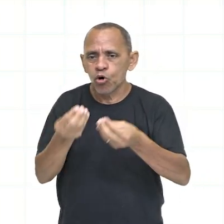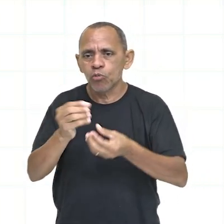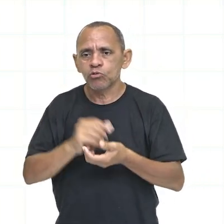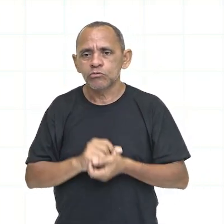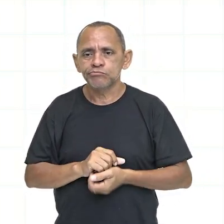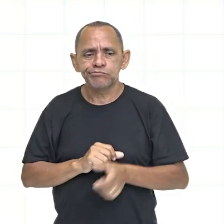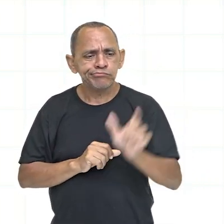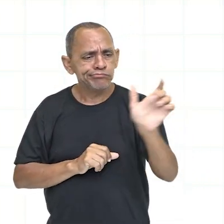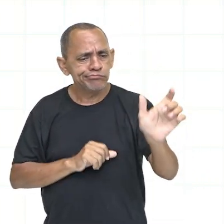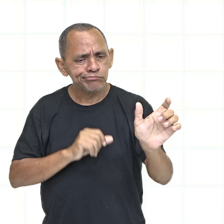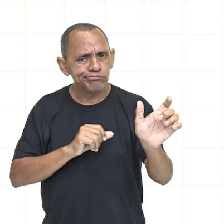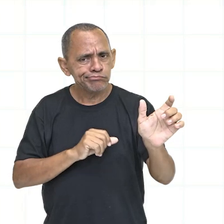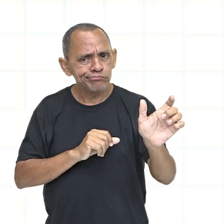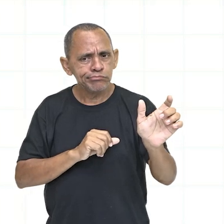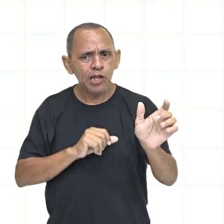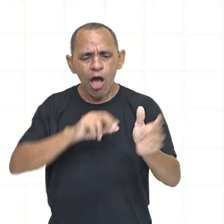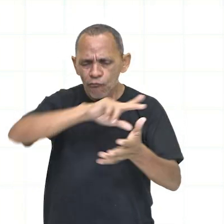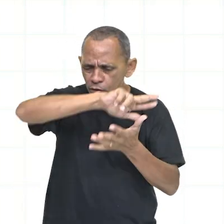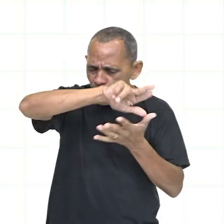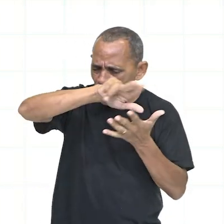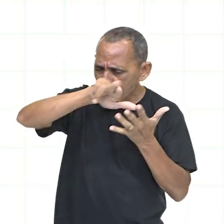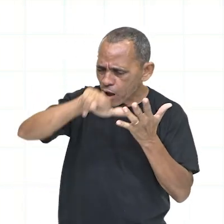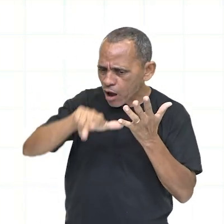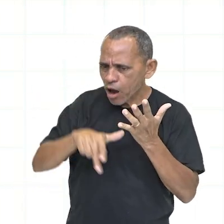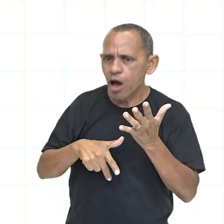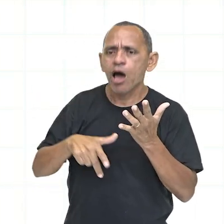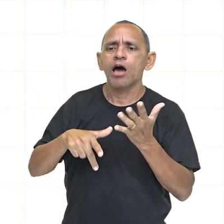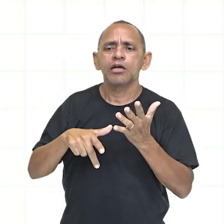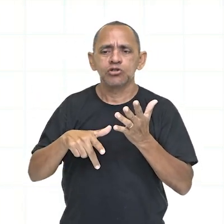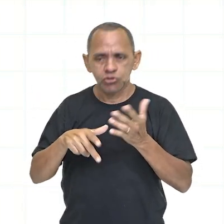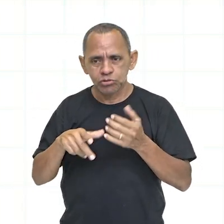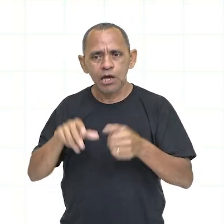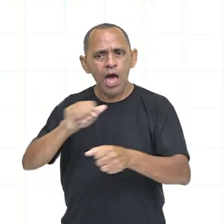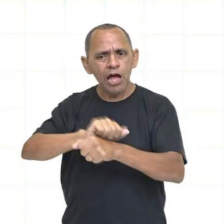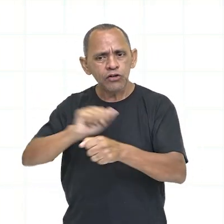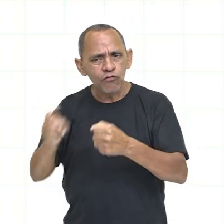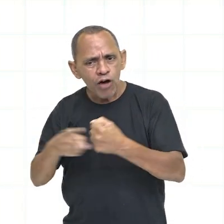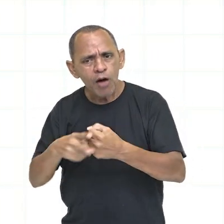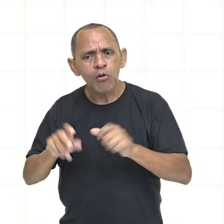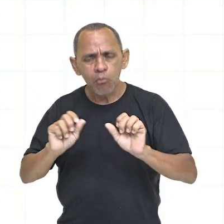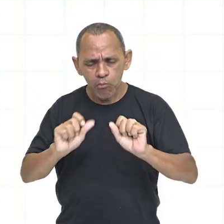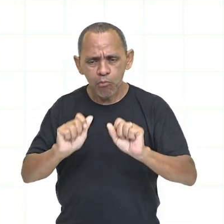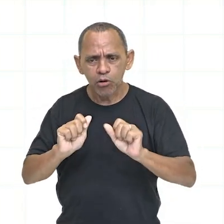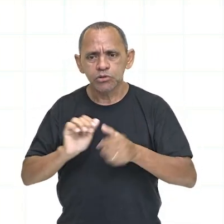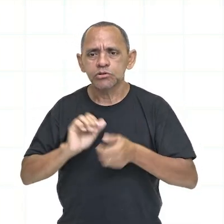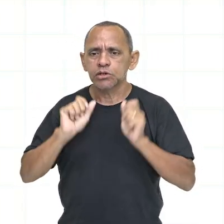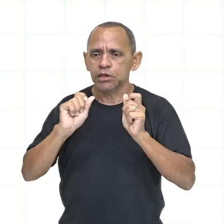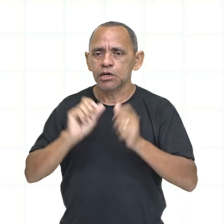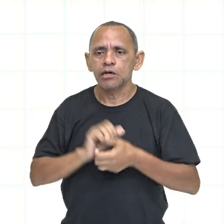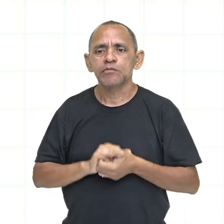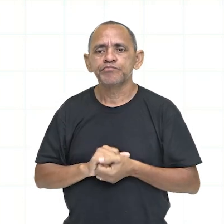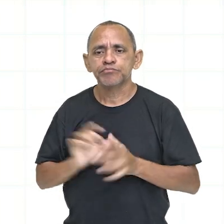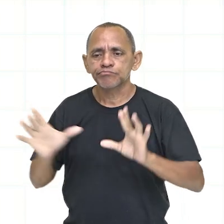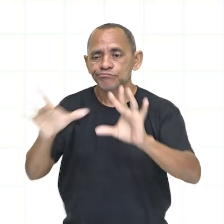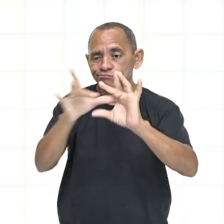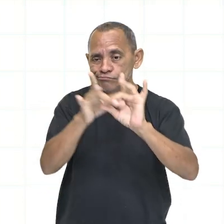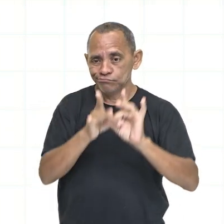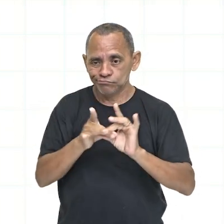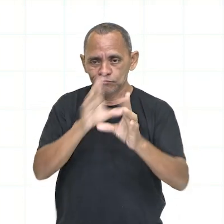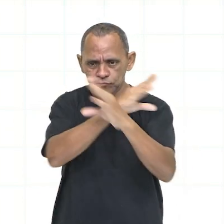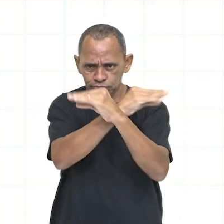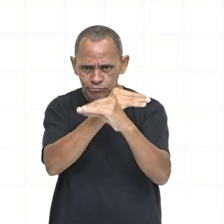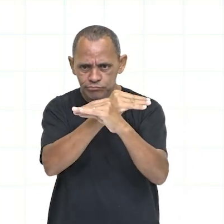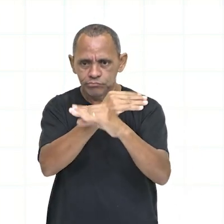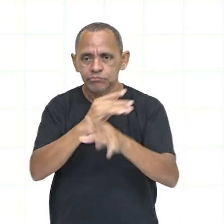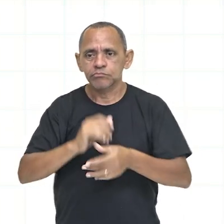Dentre elas, o advérbio pode ser utilizado para conectar, como uma linking word, ok? Aí, nosso quarto